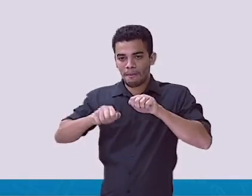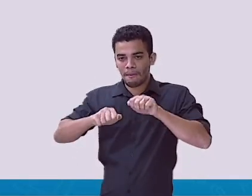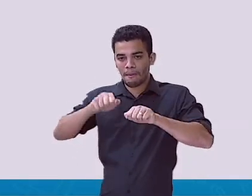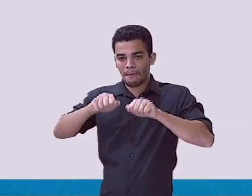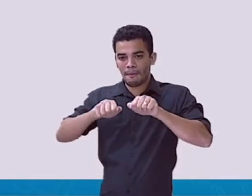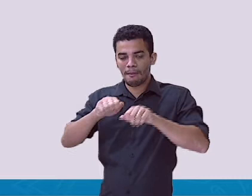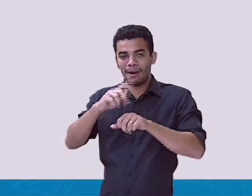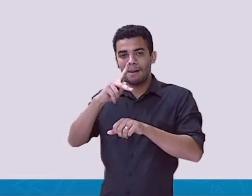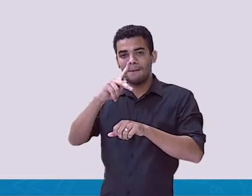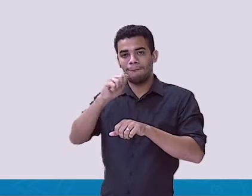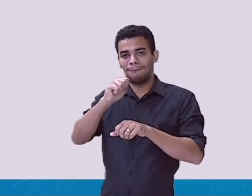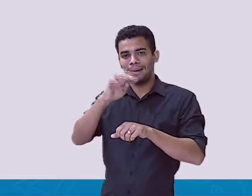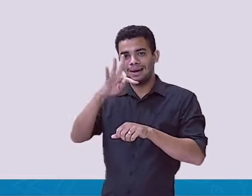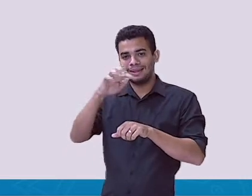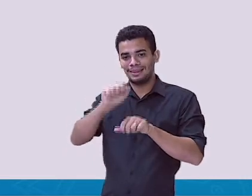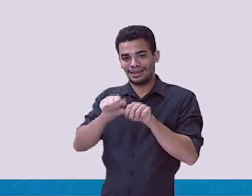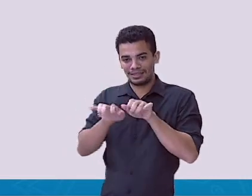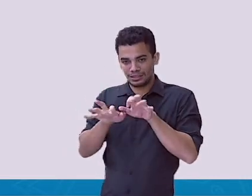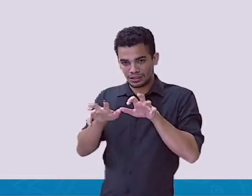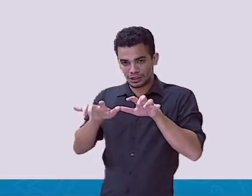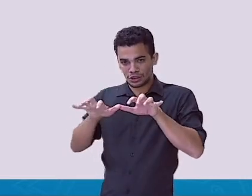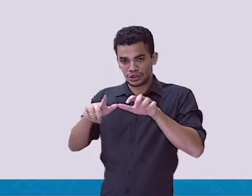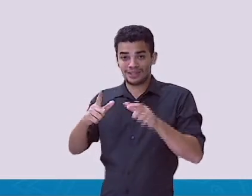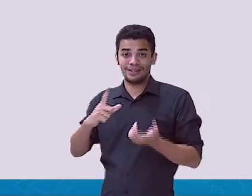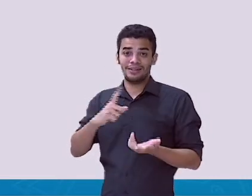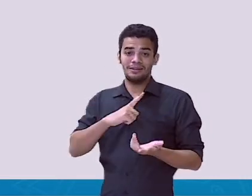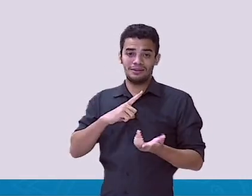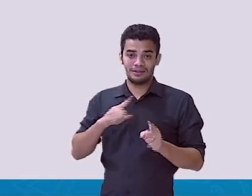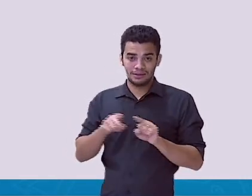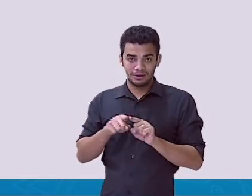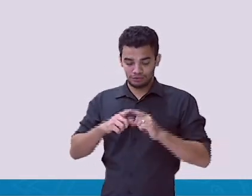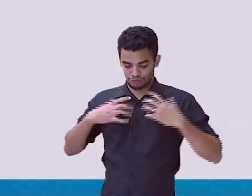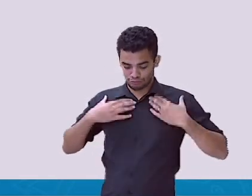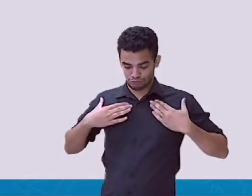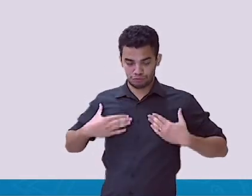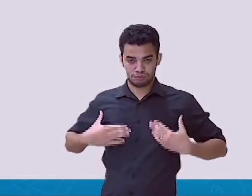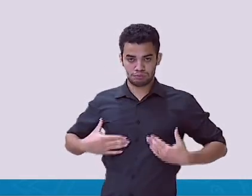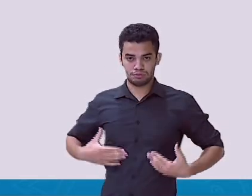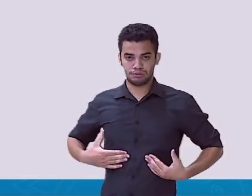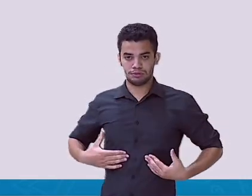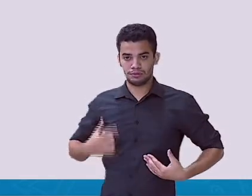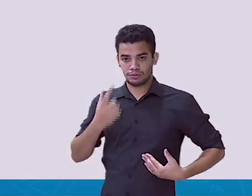cefalotórax e abdômen. Então, são seres